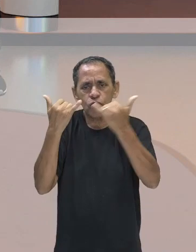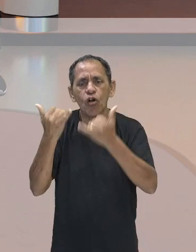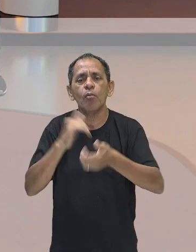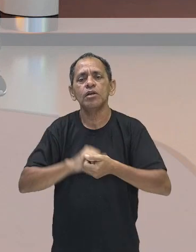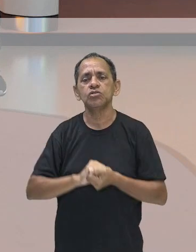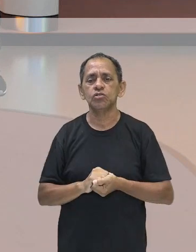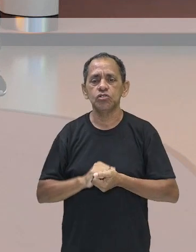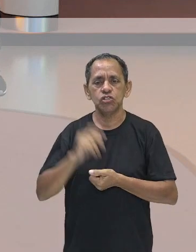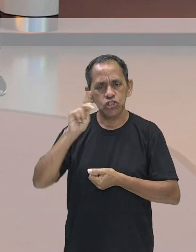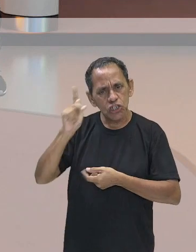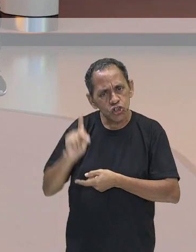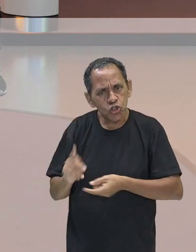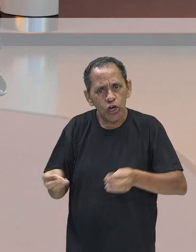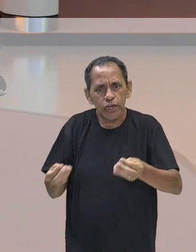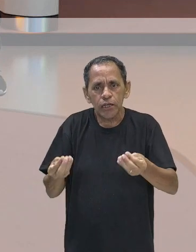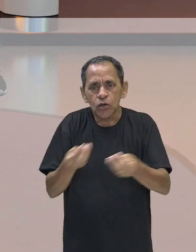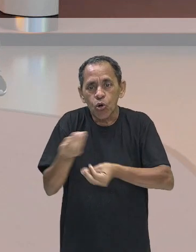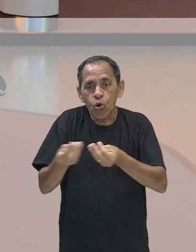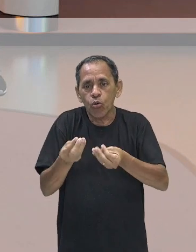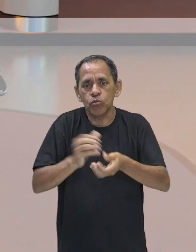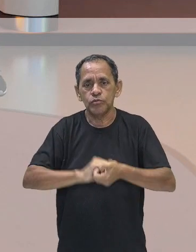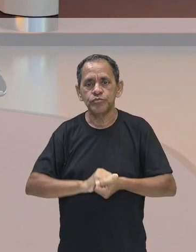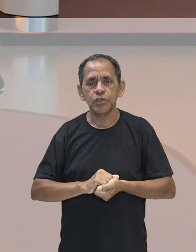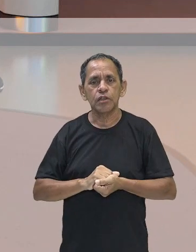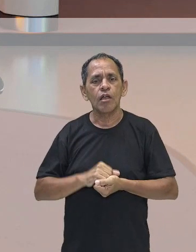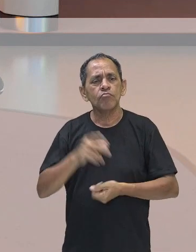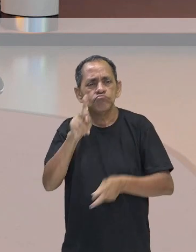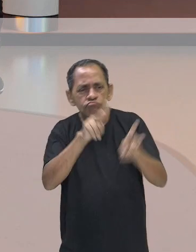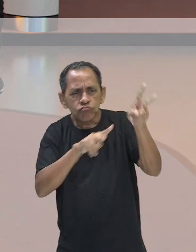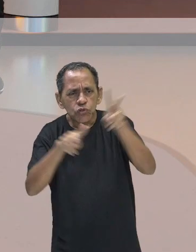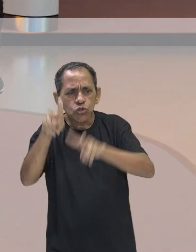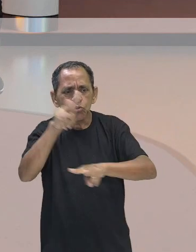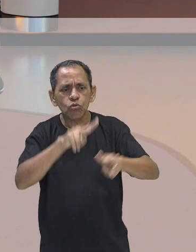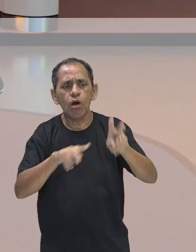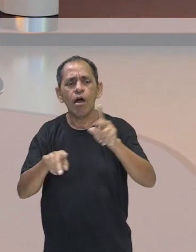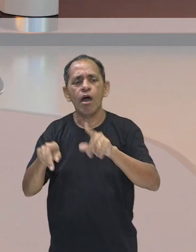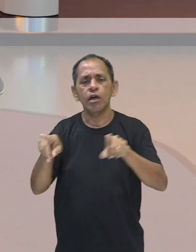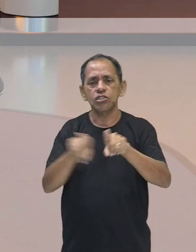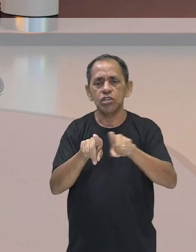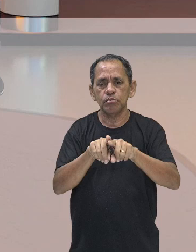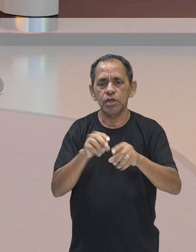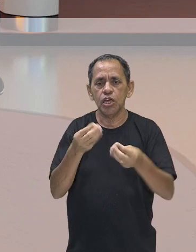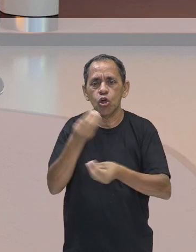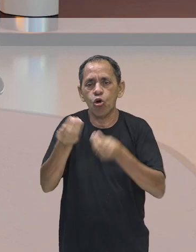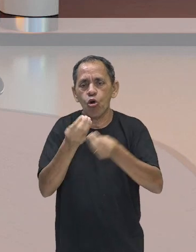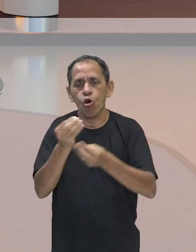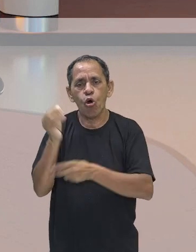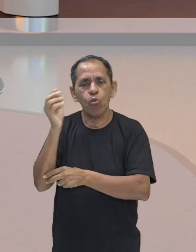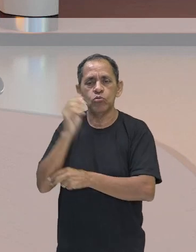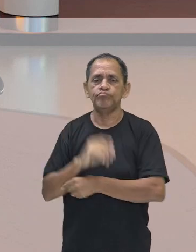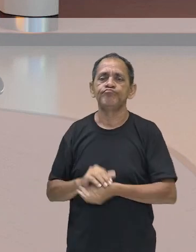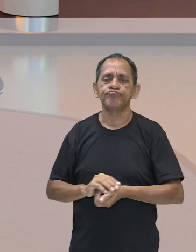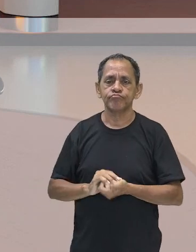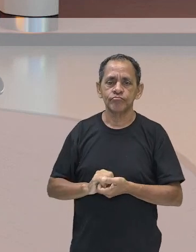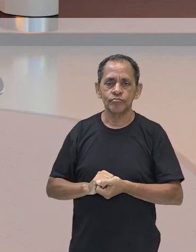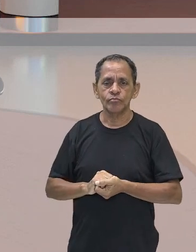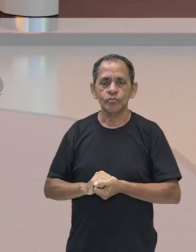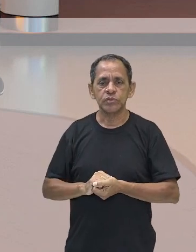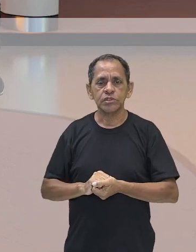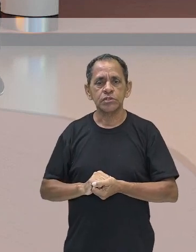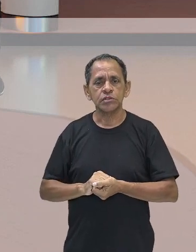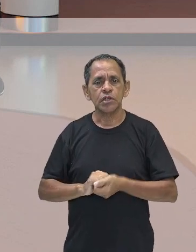galera. Fontes visuais, professor. As fontes históricas visuais dizem respeito